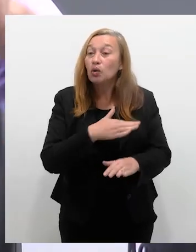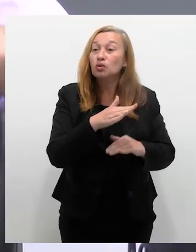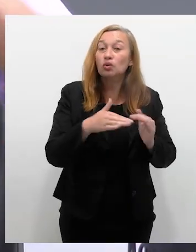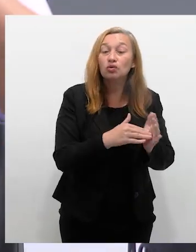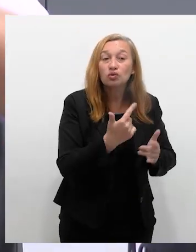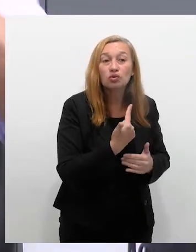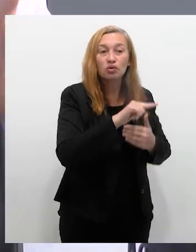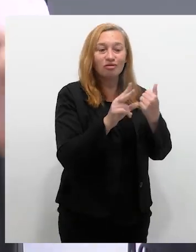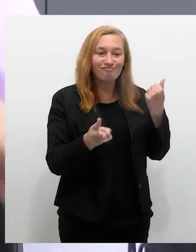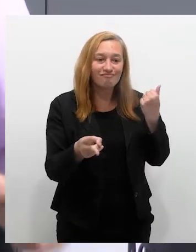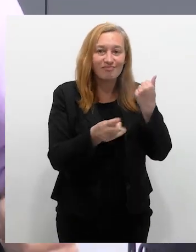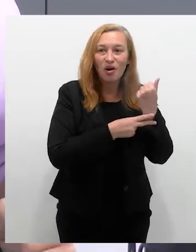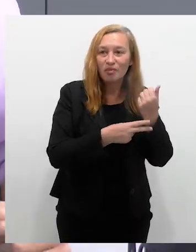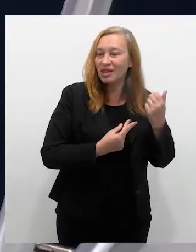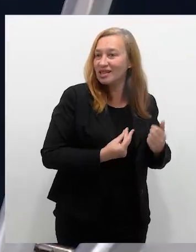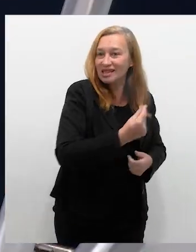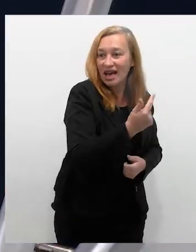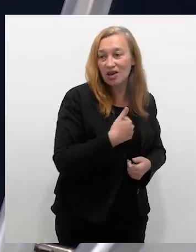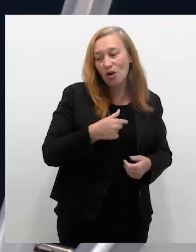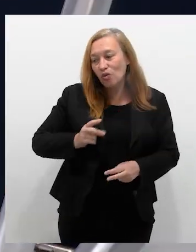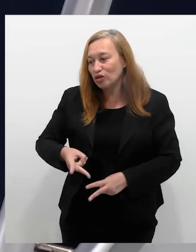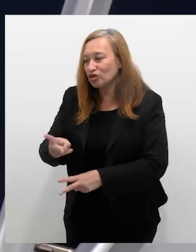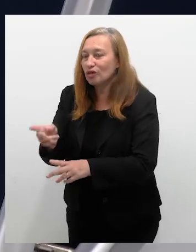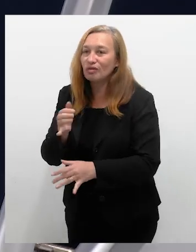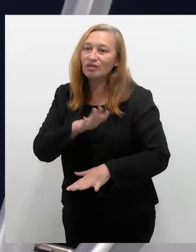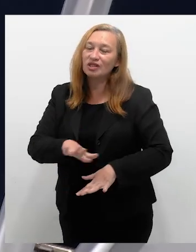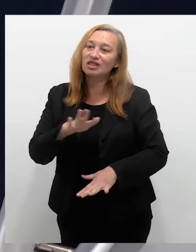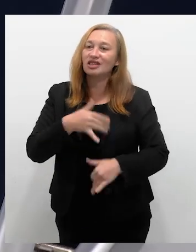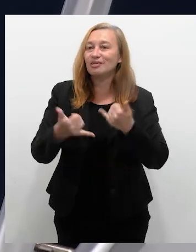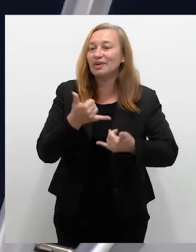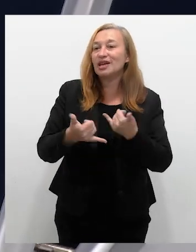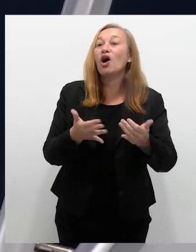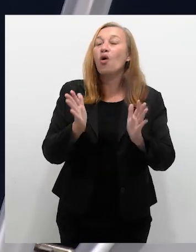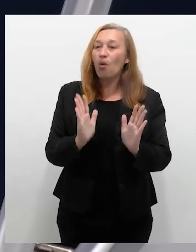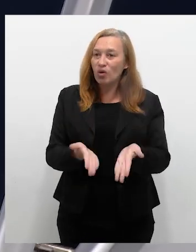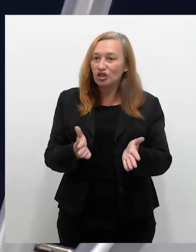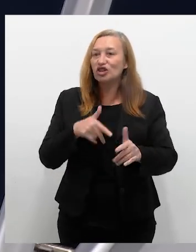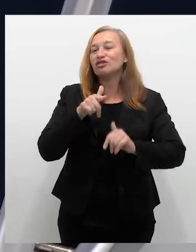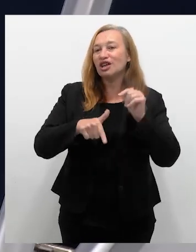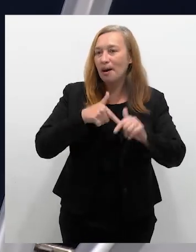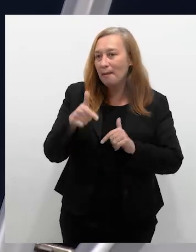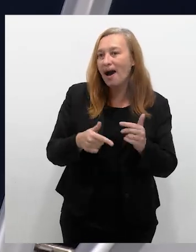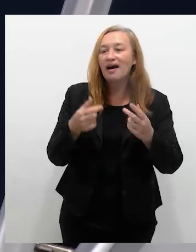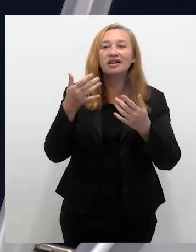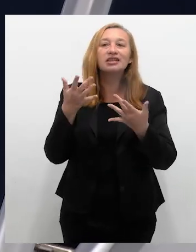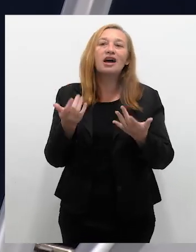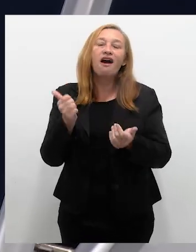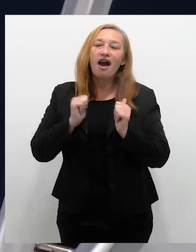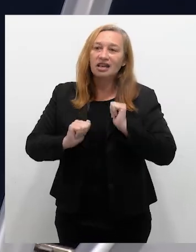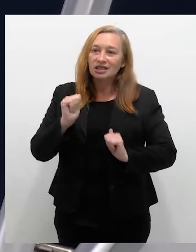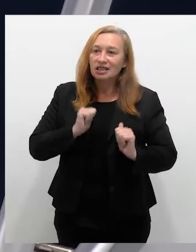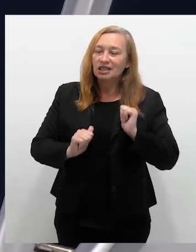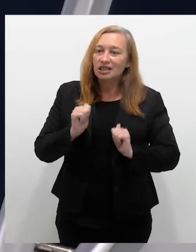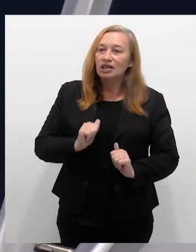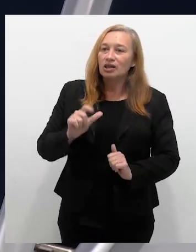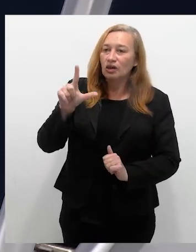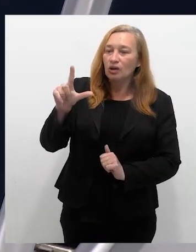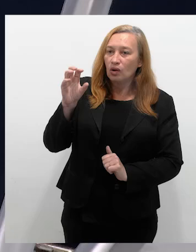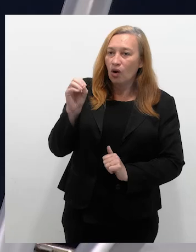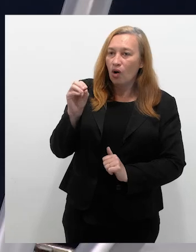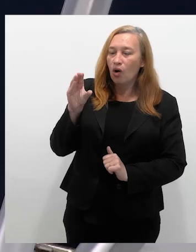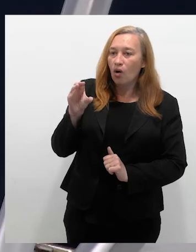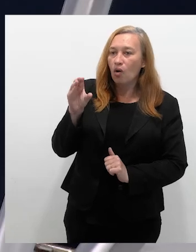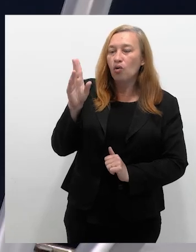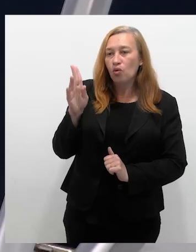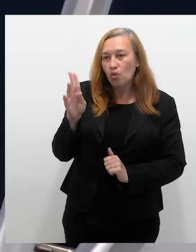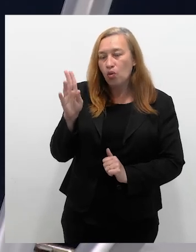mundo e você na festa. Ali brincando com as crianças, né? Hoje eu trabalho além de atriz, locutora, eu faço produção